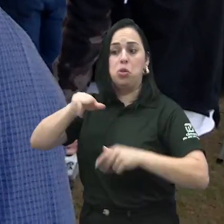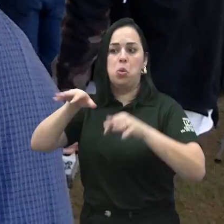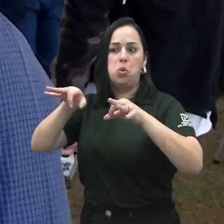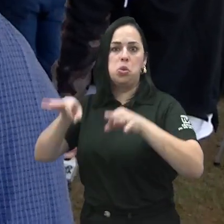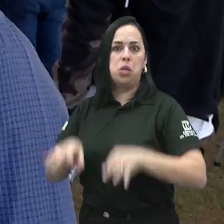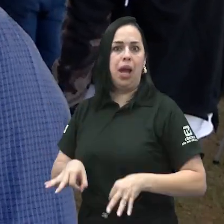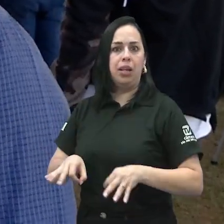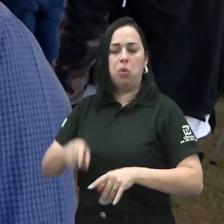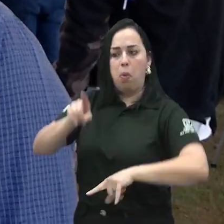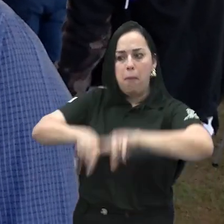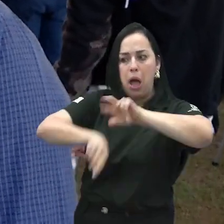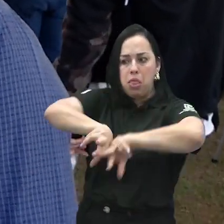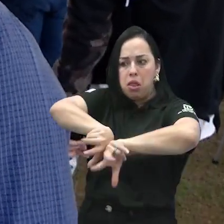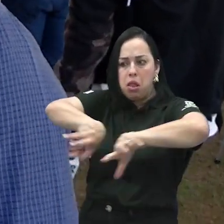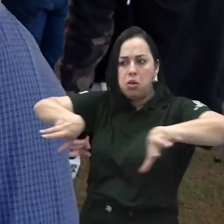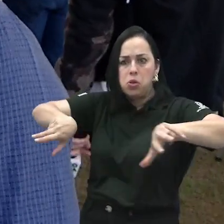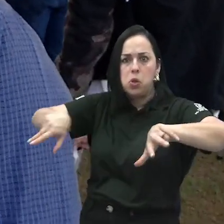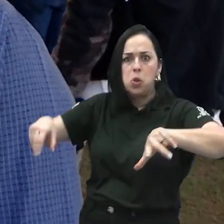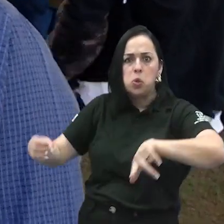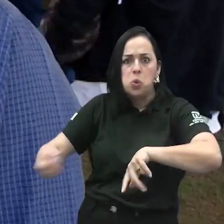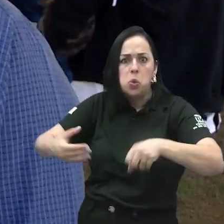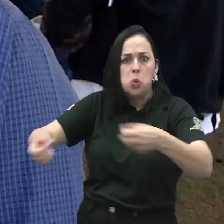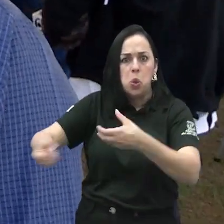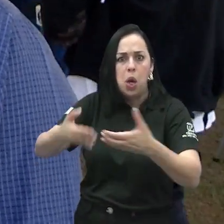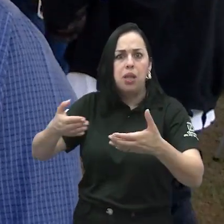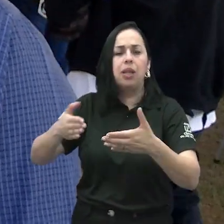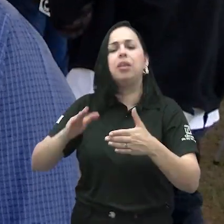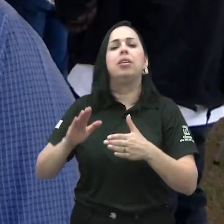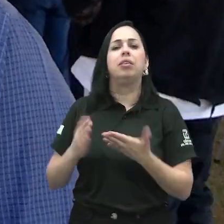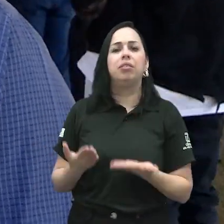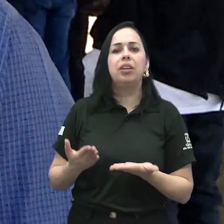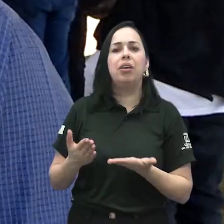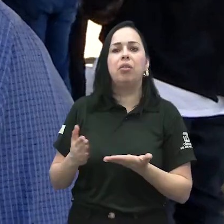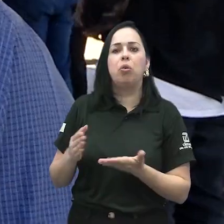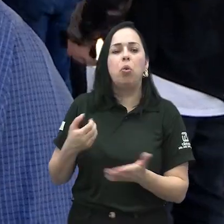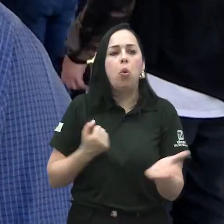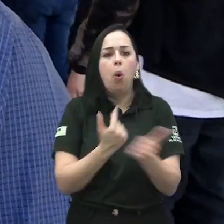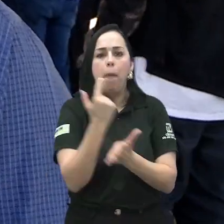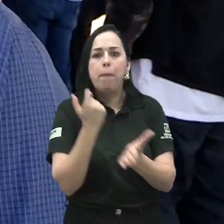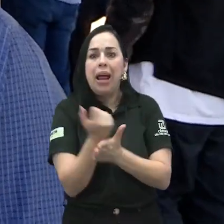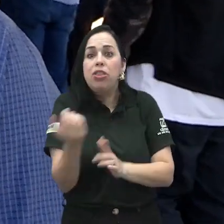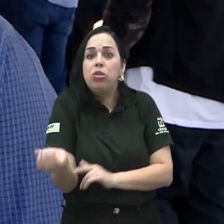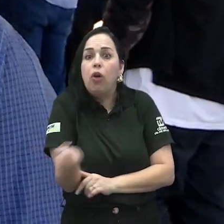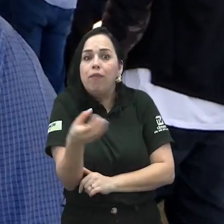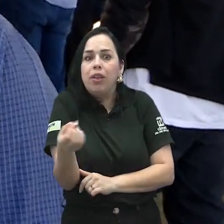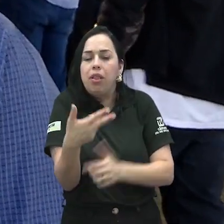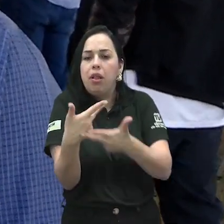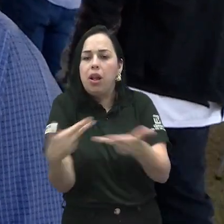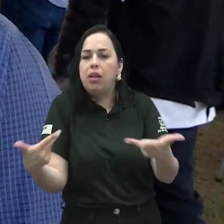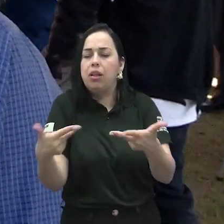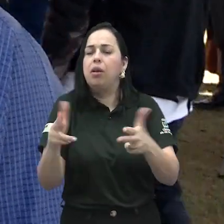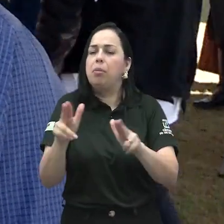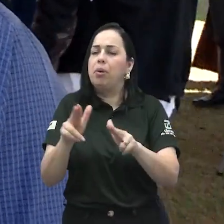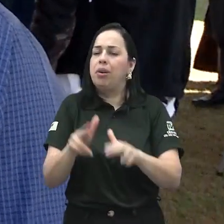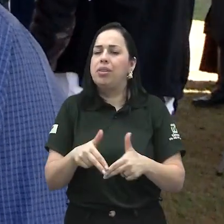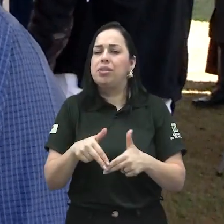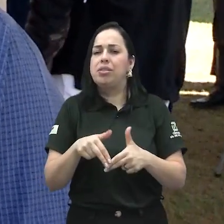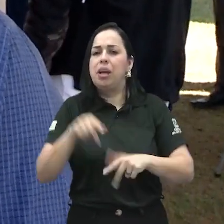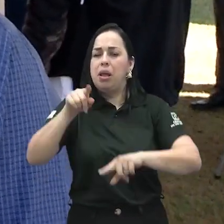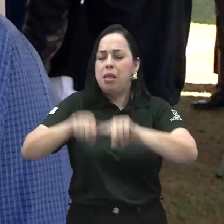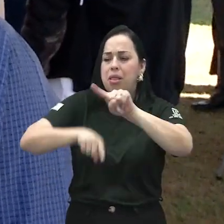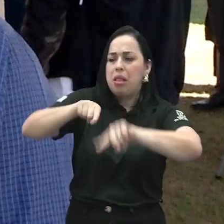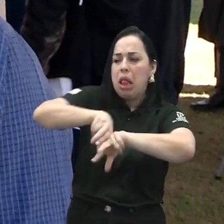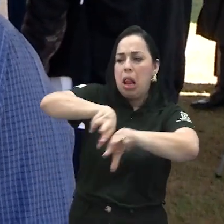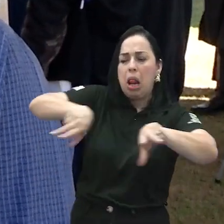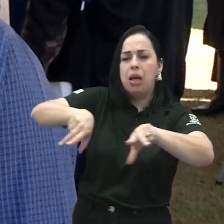cirúrgicas modernas, muito bem equipada, o pessoal tá empenhado em colocar equipamentos modernos para atender a população. Então tudo de